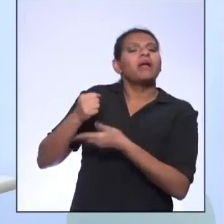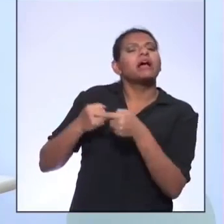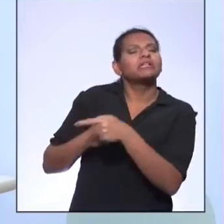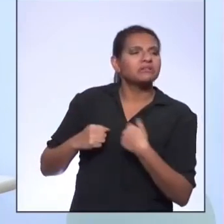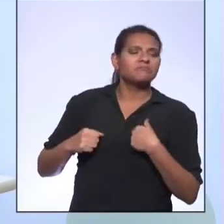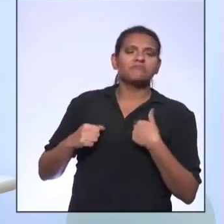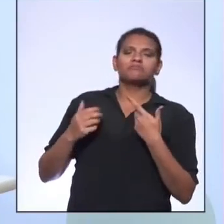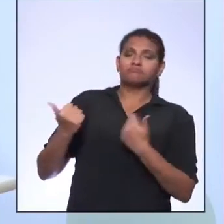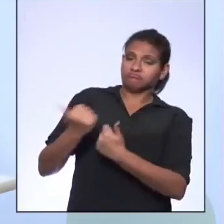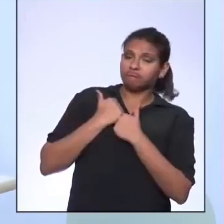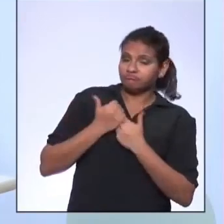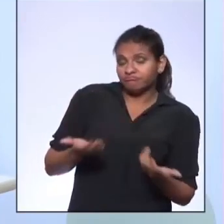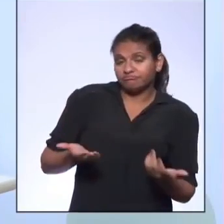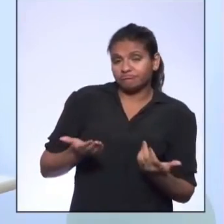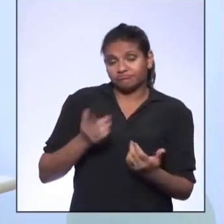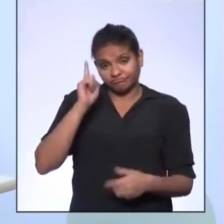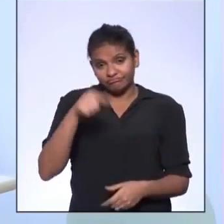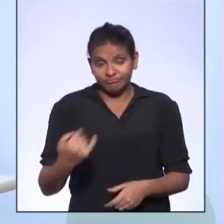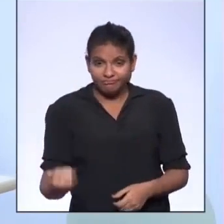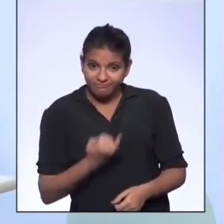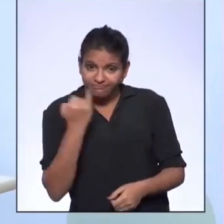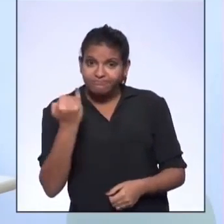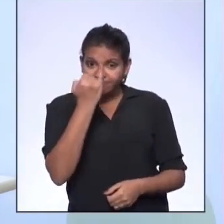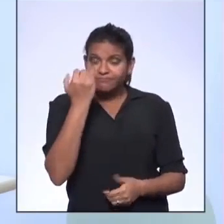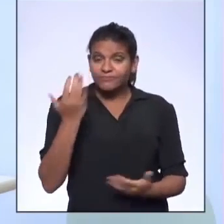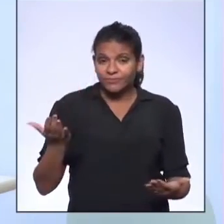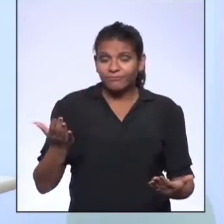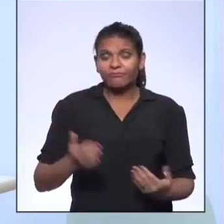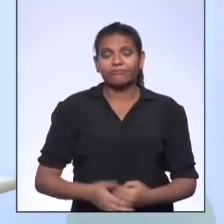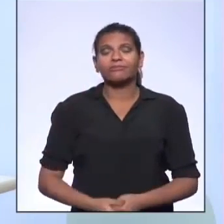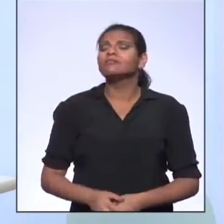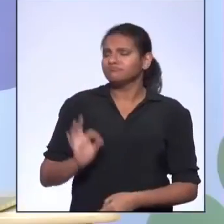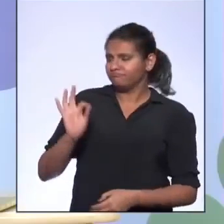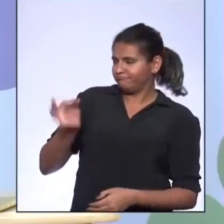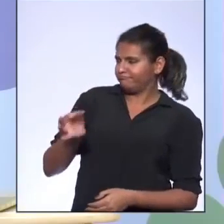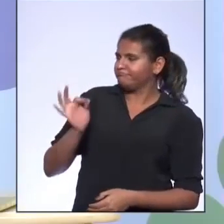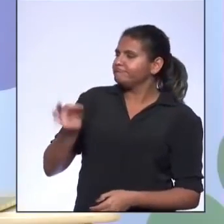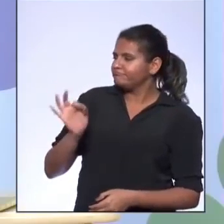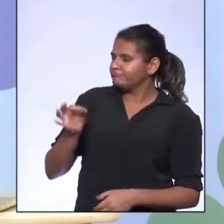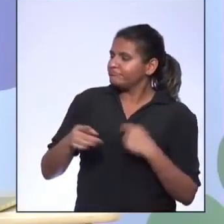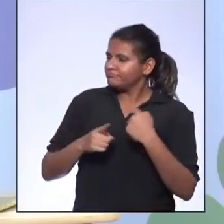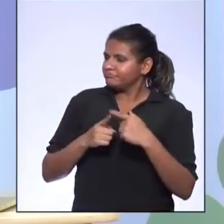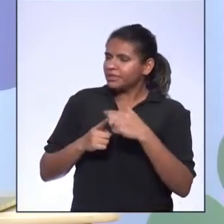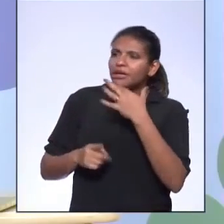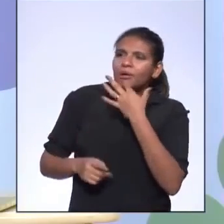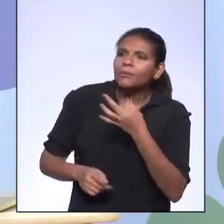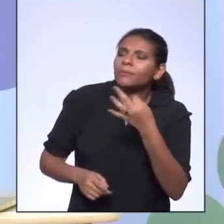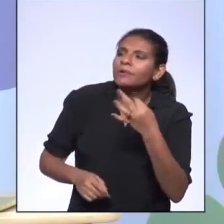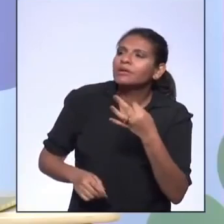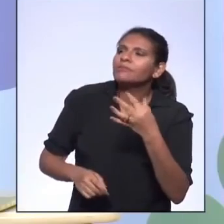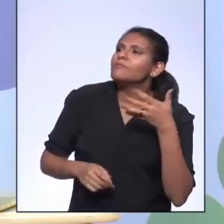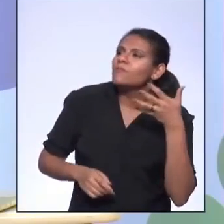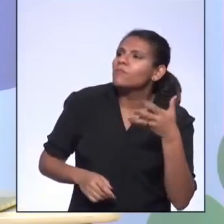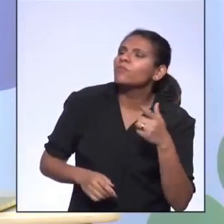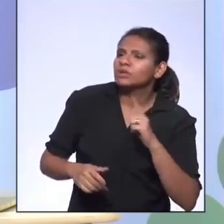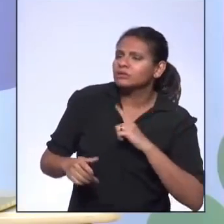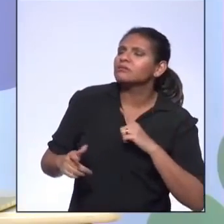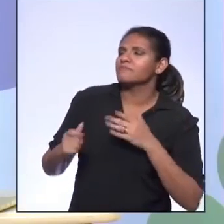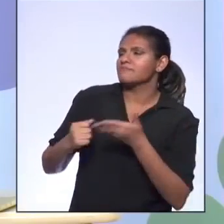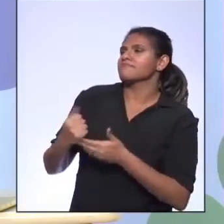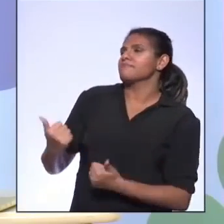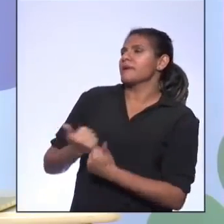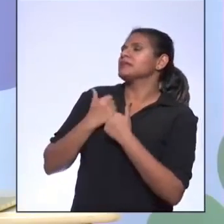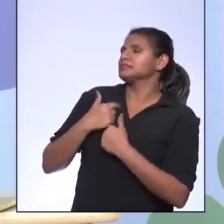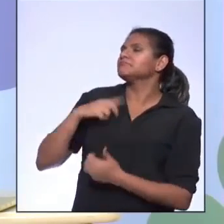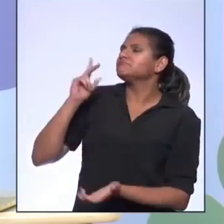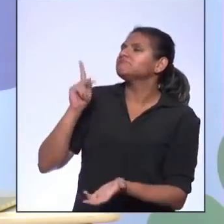nos valoriza, né? Enquanto seres humanos, acredito eu. Sim, é você dar ali sentido à sua fala, né? Você dá, legitimar a